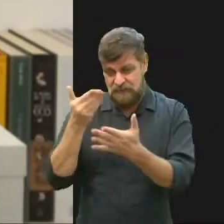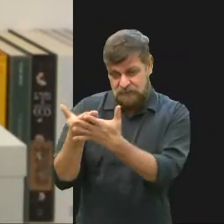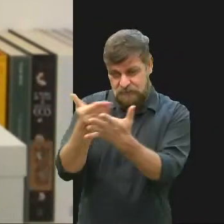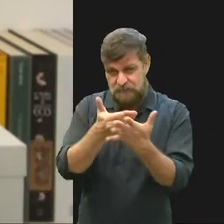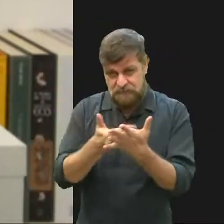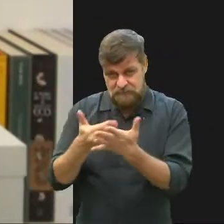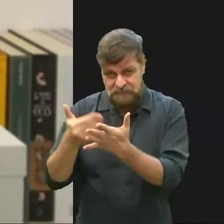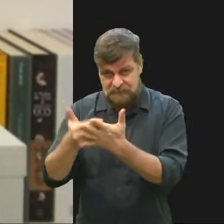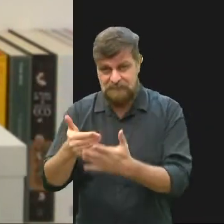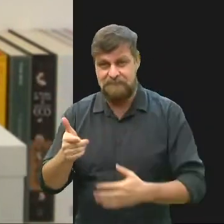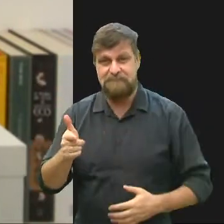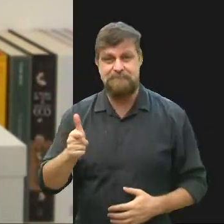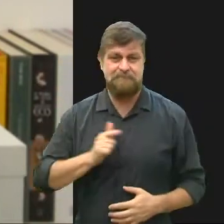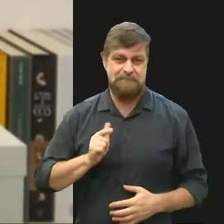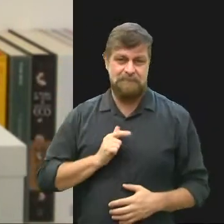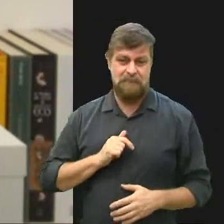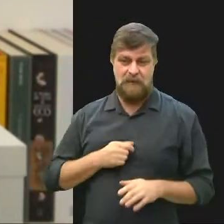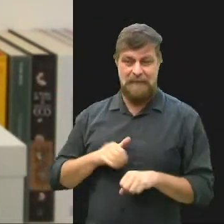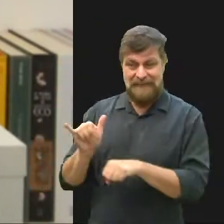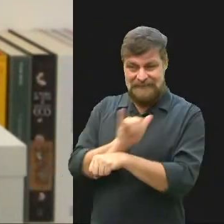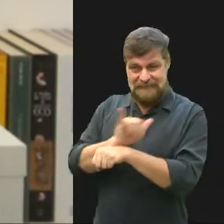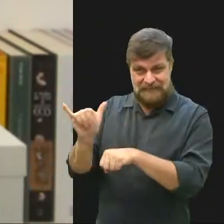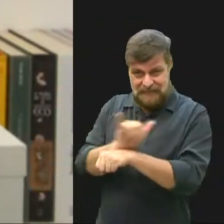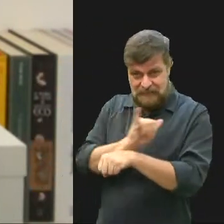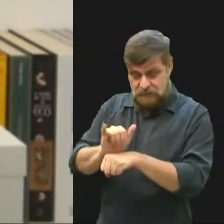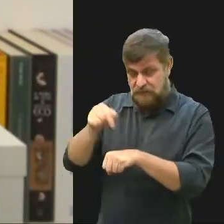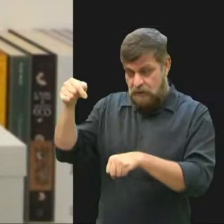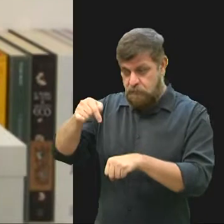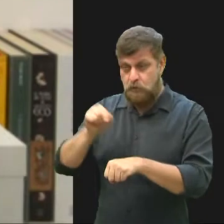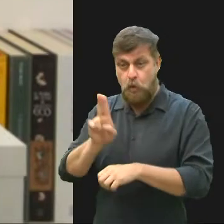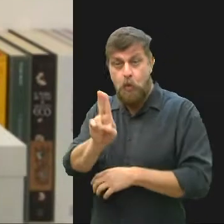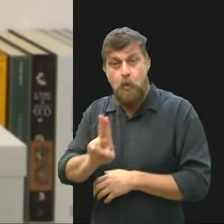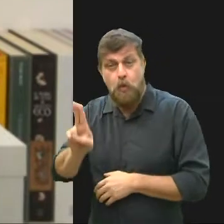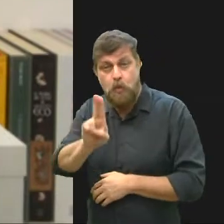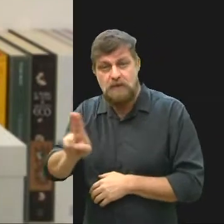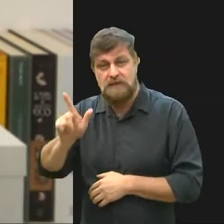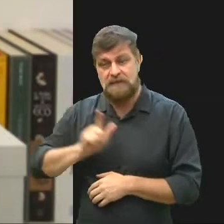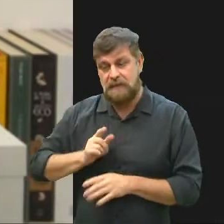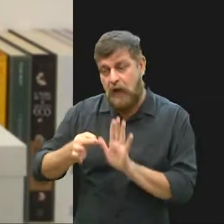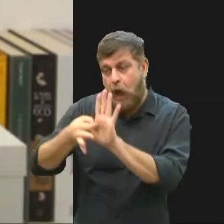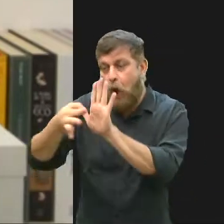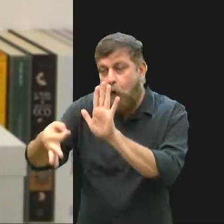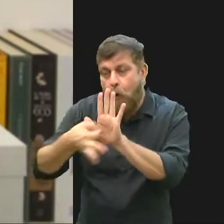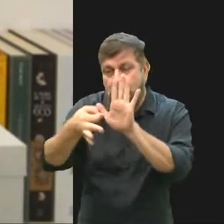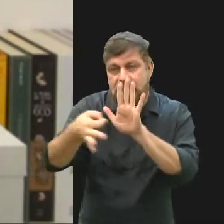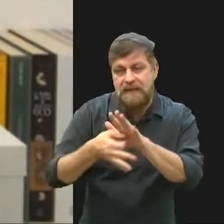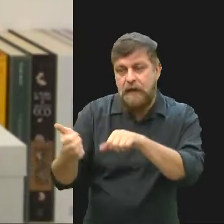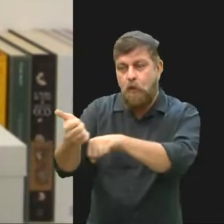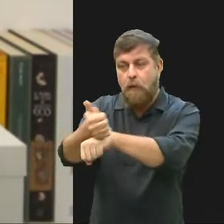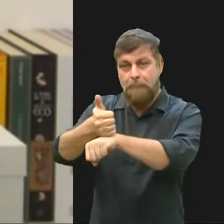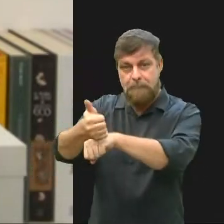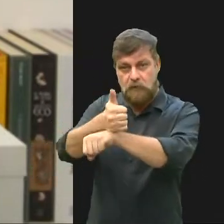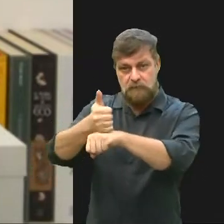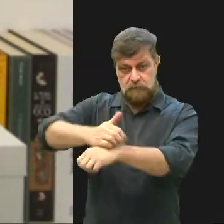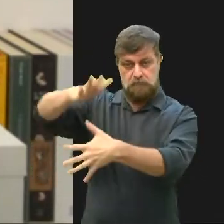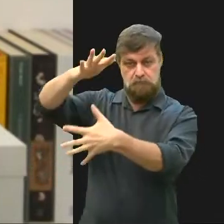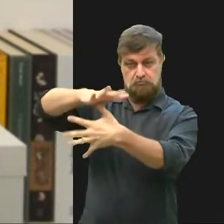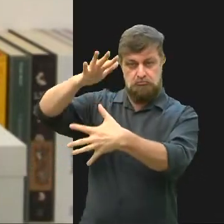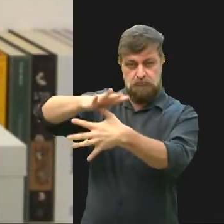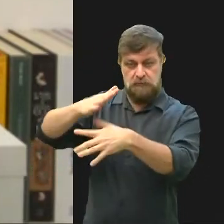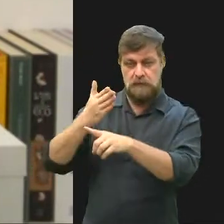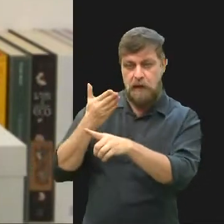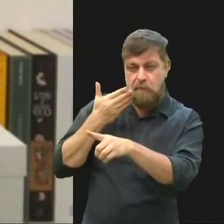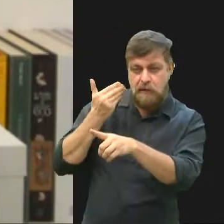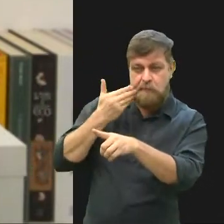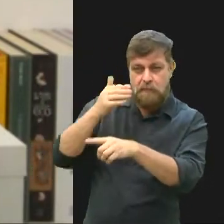foi a abordagem Foresight, que ela utiliza, então, a opinião de especialistas da